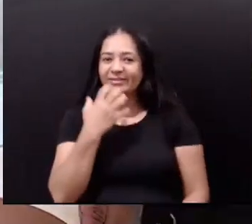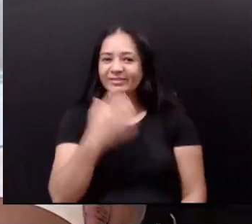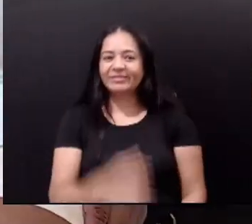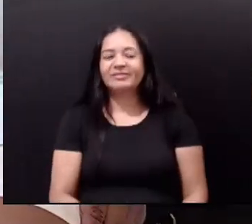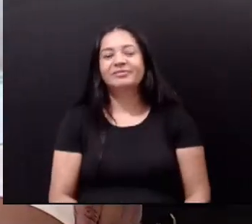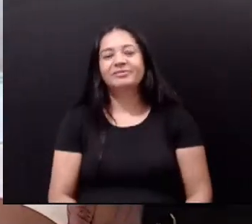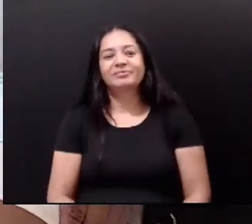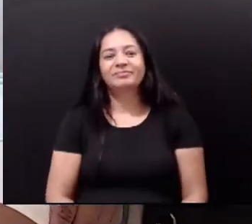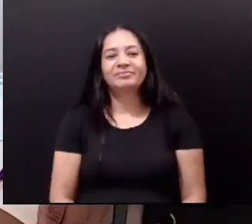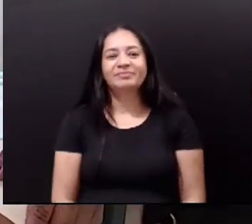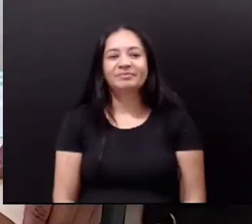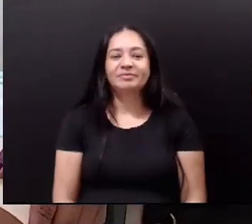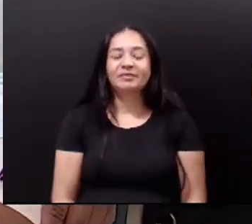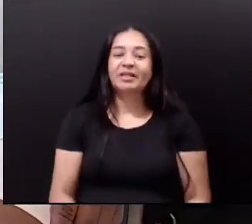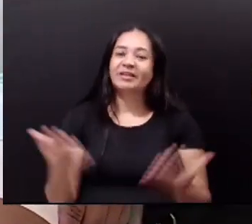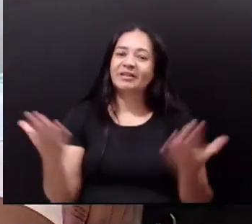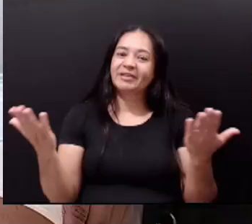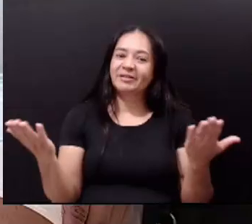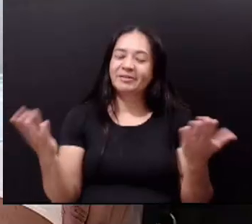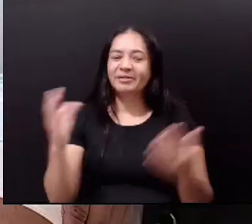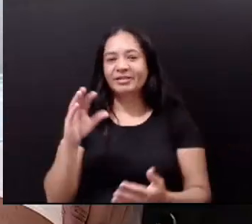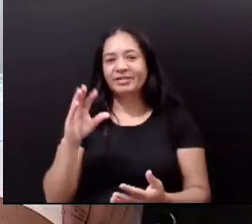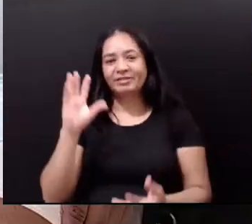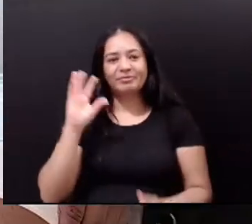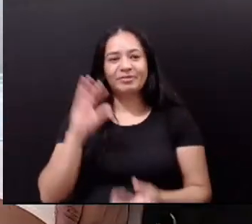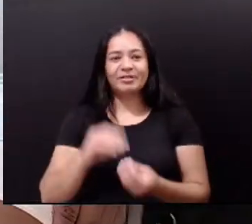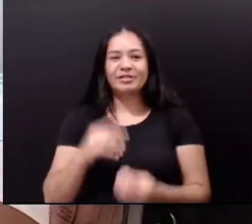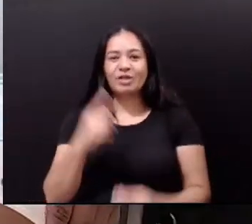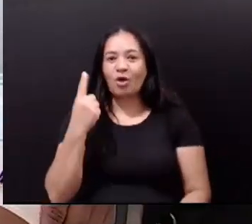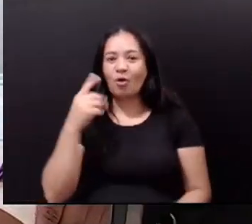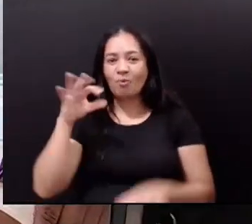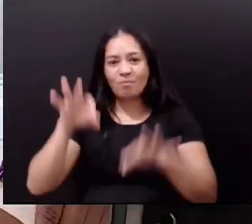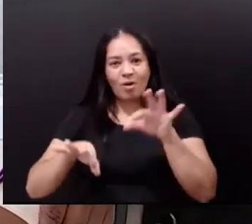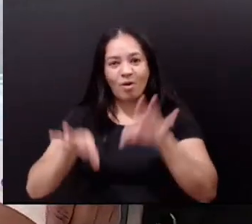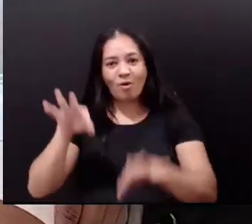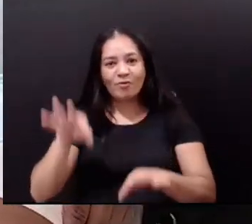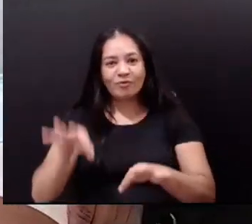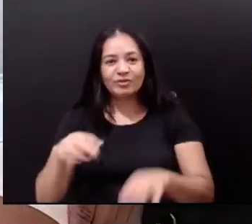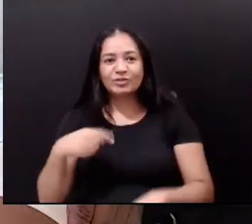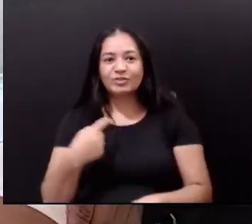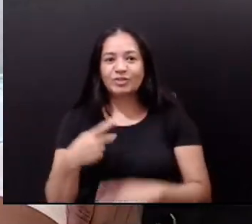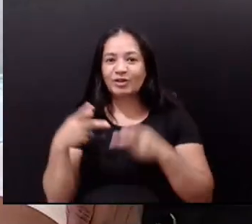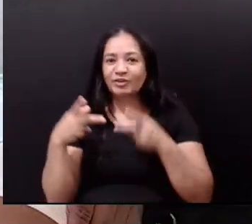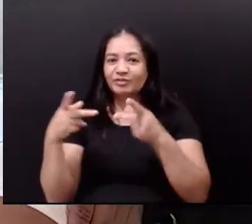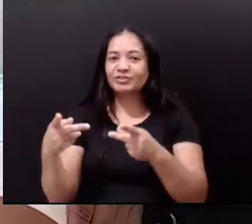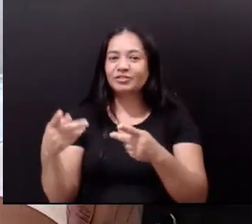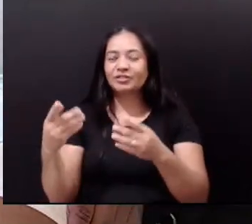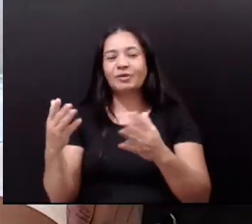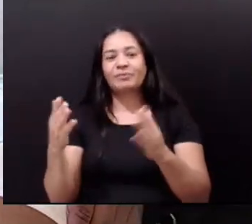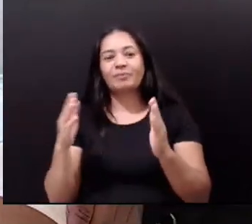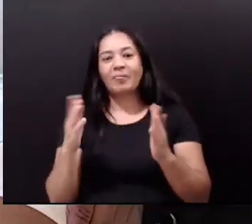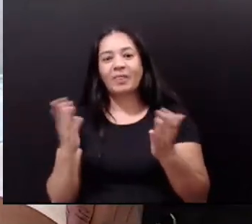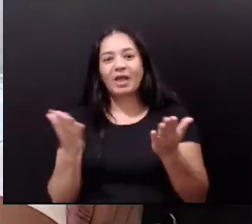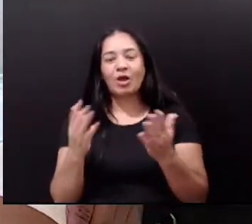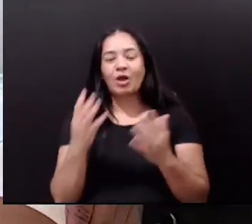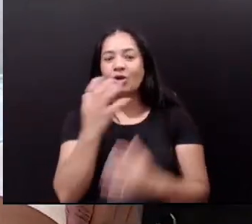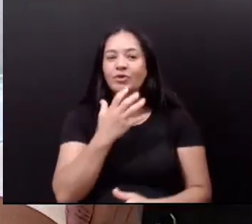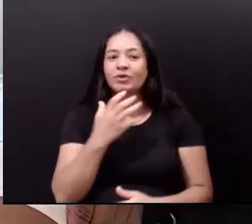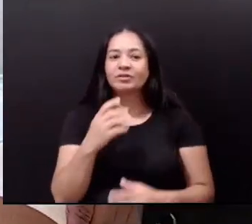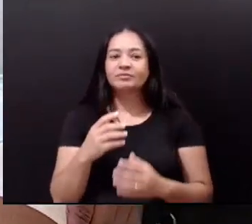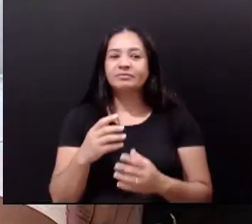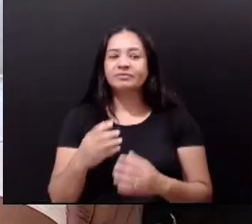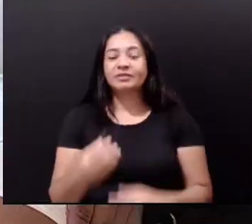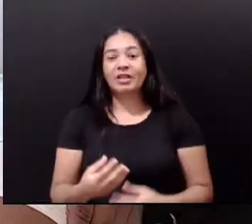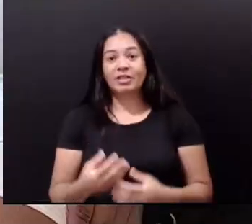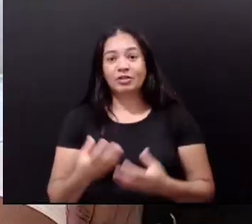então é isso, a gente viu uma das oficinas, né, que a gente viu também no primeiro bloco, agora o canto, tão vivo, tão efervescente, a diferença